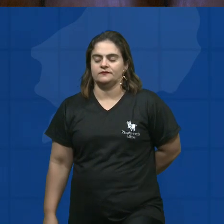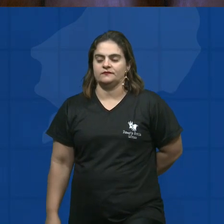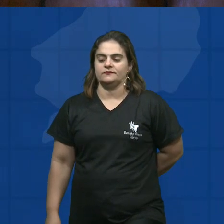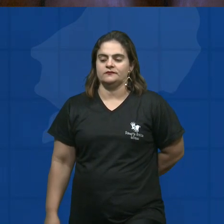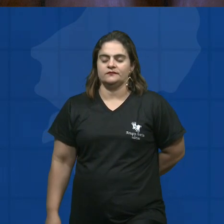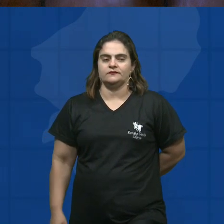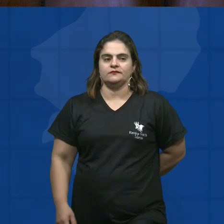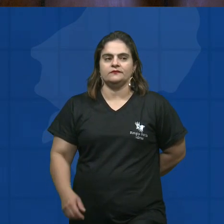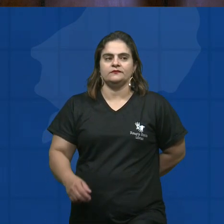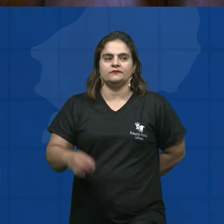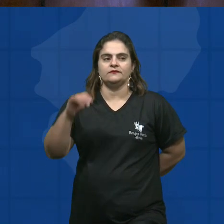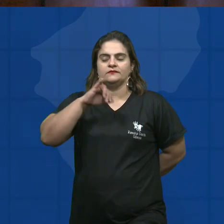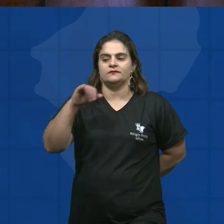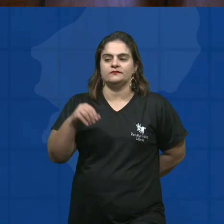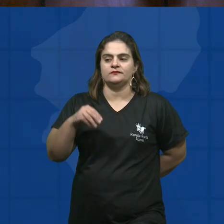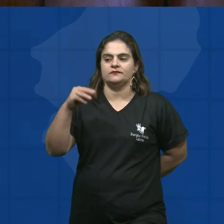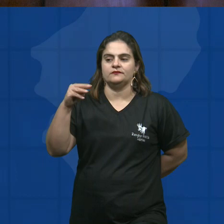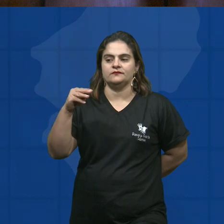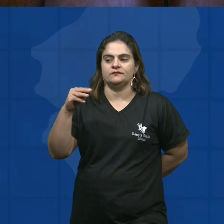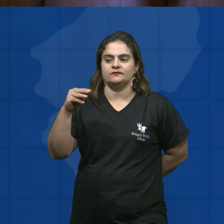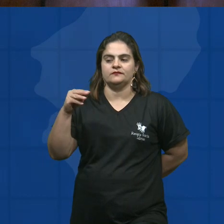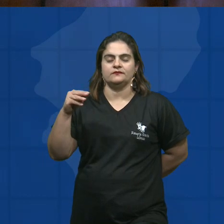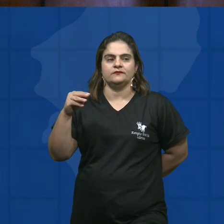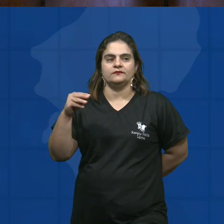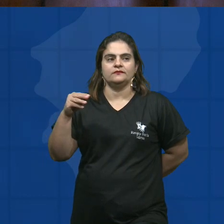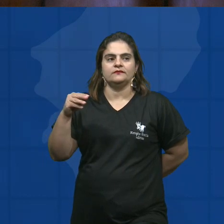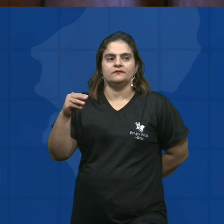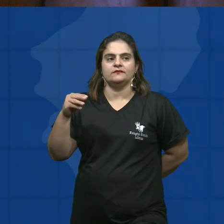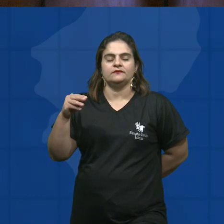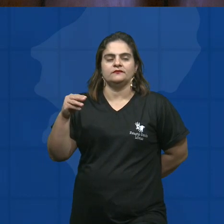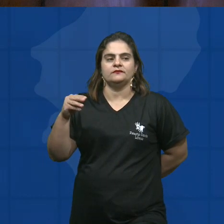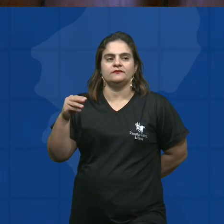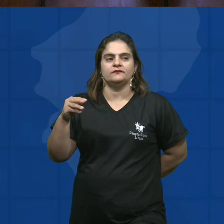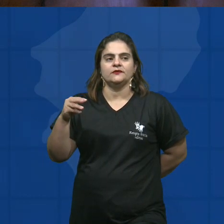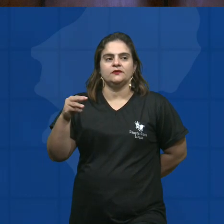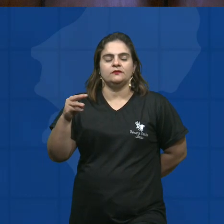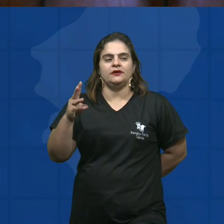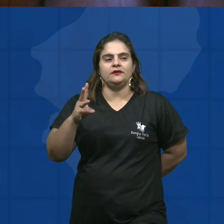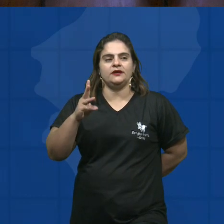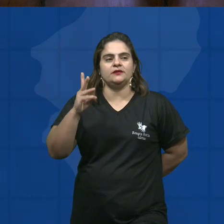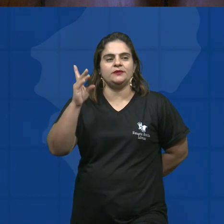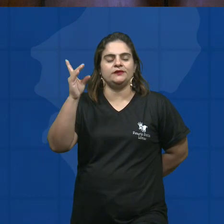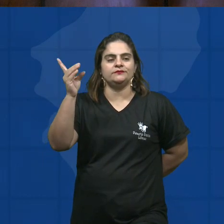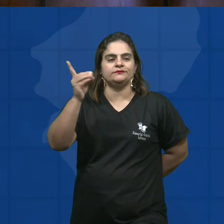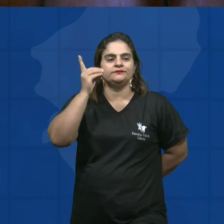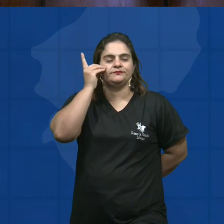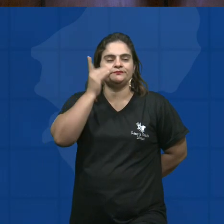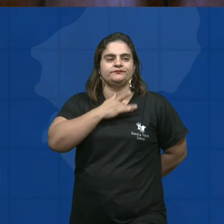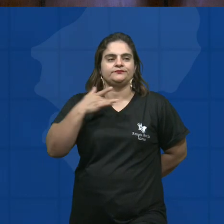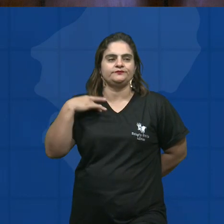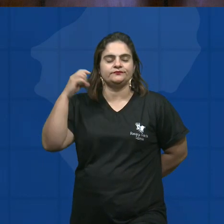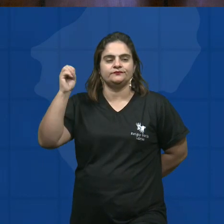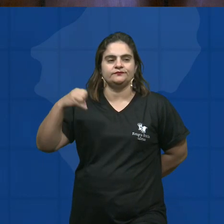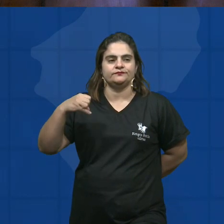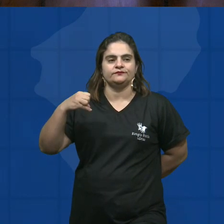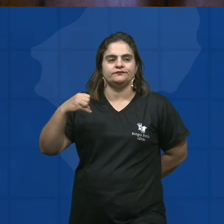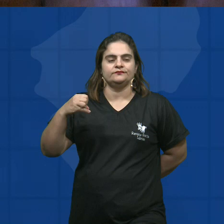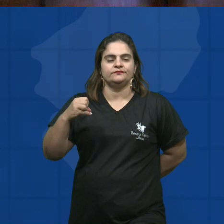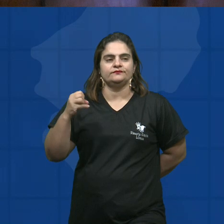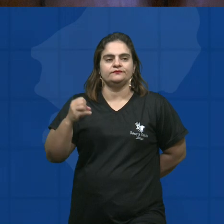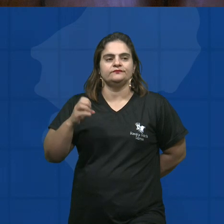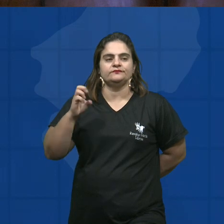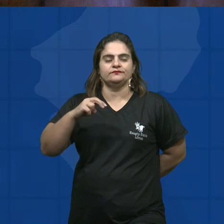Vereador Júlio Moraes, vereador Danilo da Saúde, vereador Eduardo Nascimento,